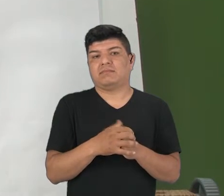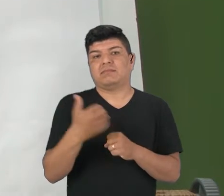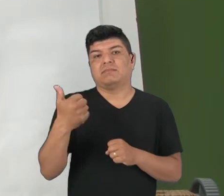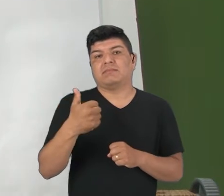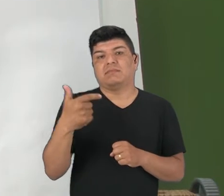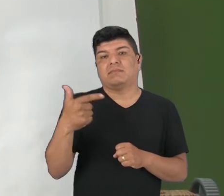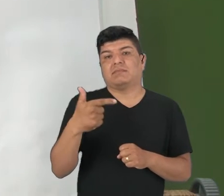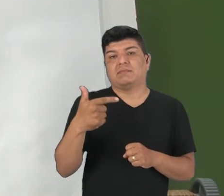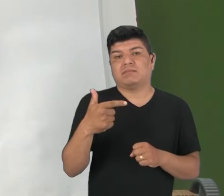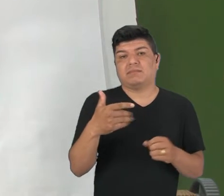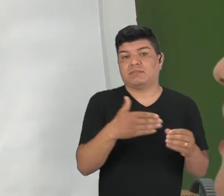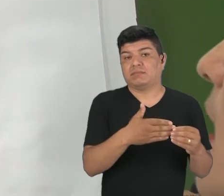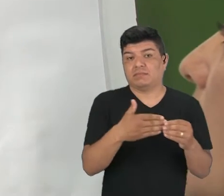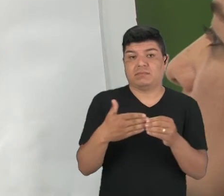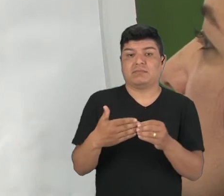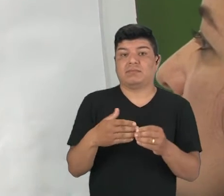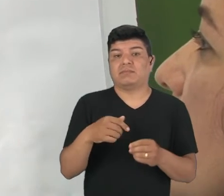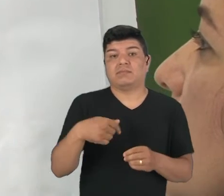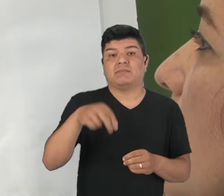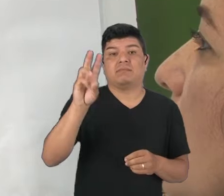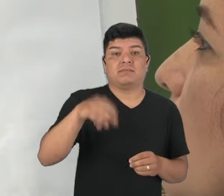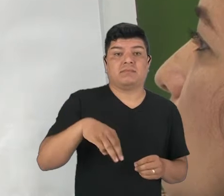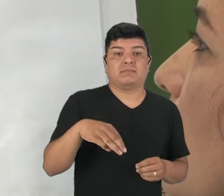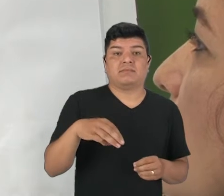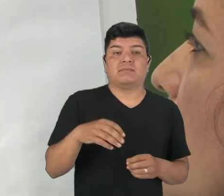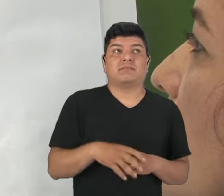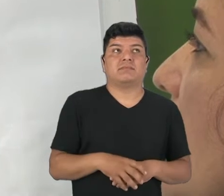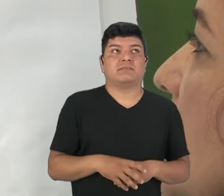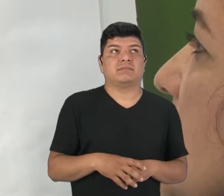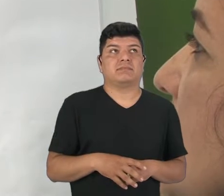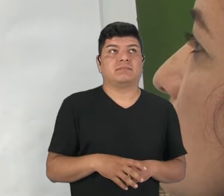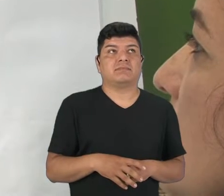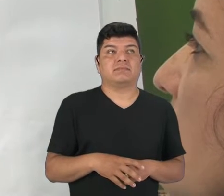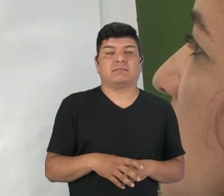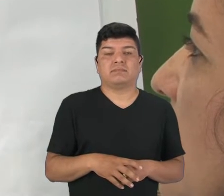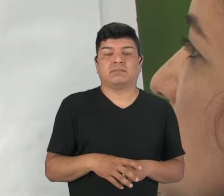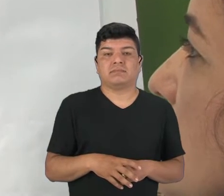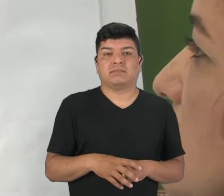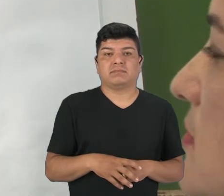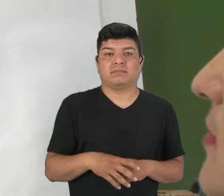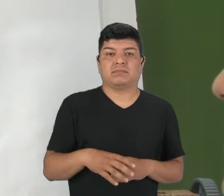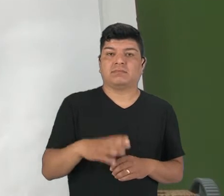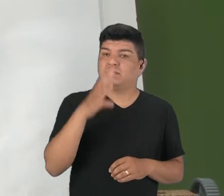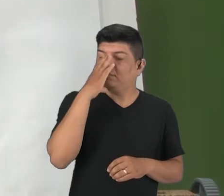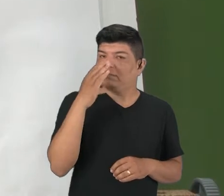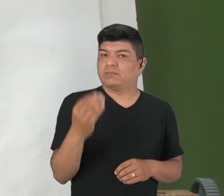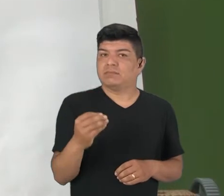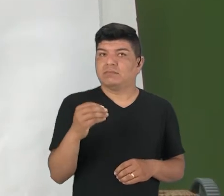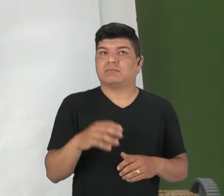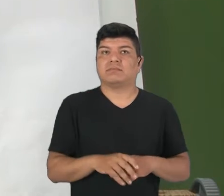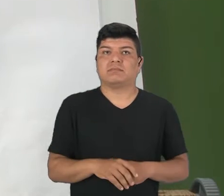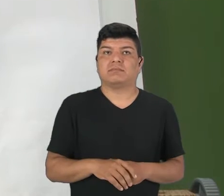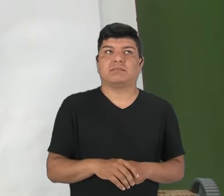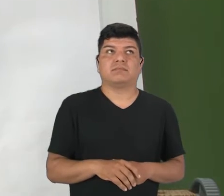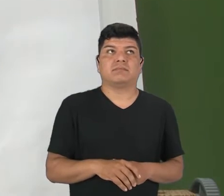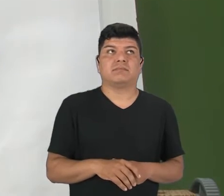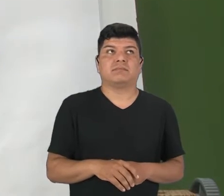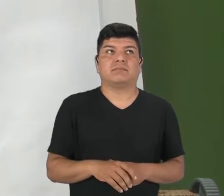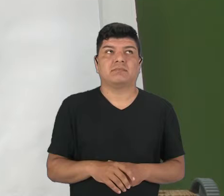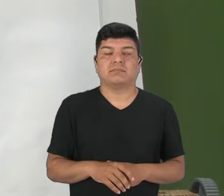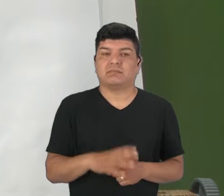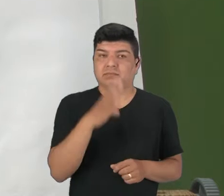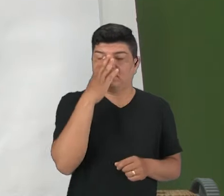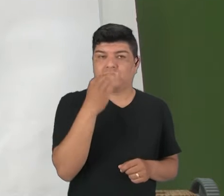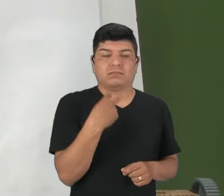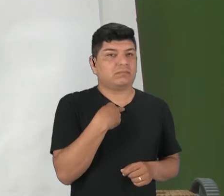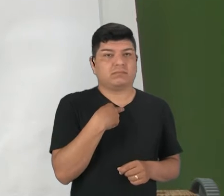O lobo para cá. O lobo eu coloco aqui na segunda viagem, ó. Quando o lobo estiver aqui na segunda viagem,